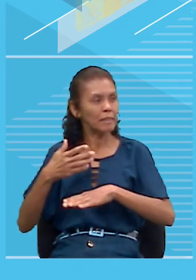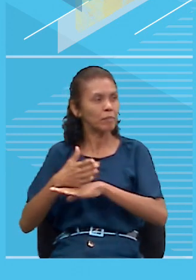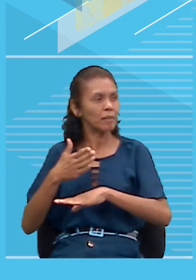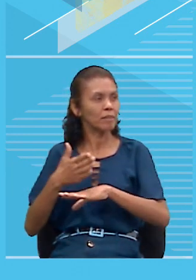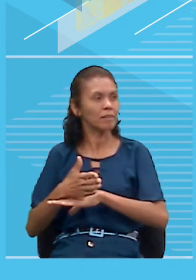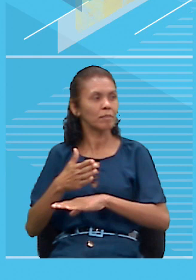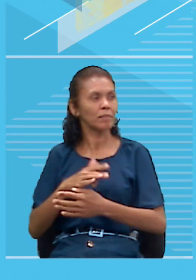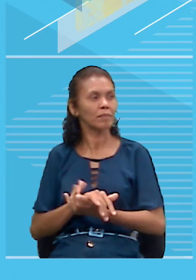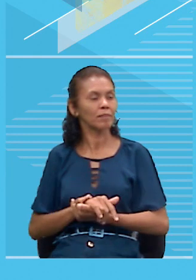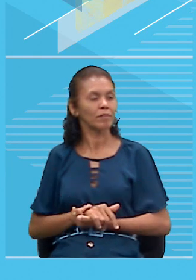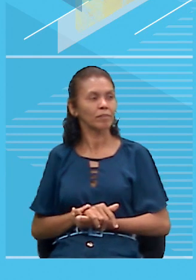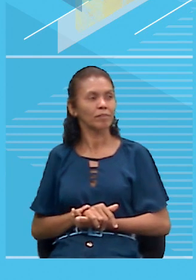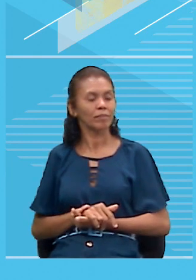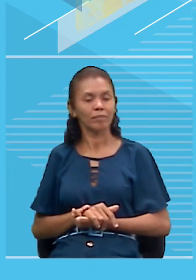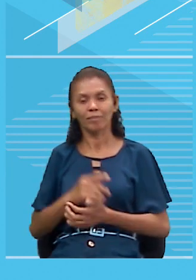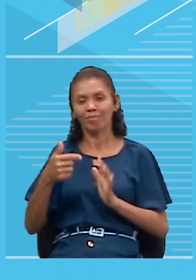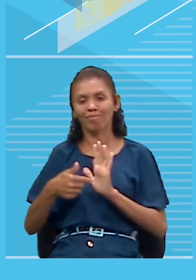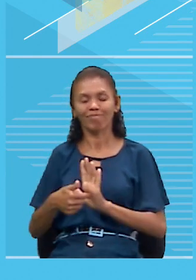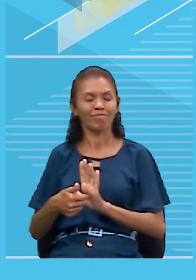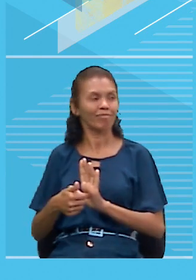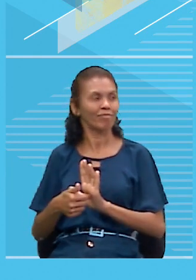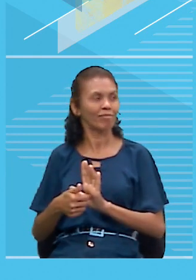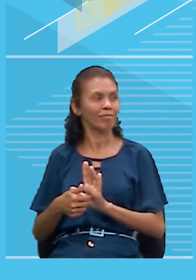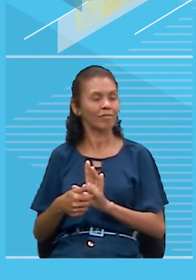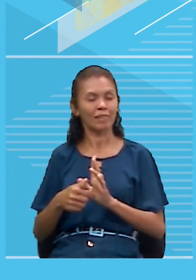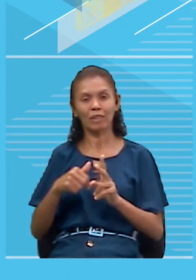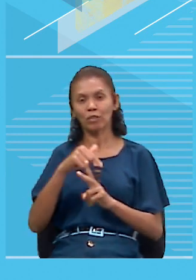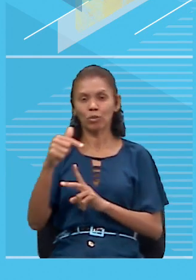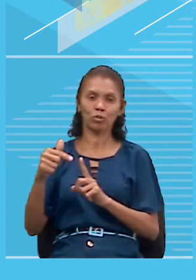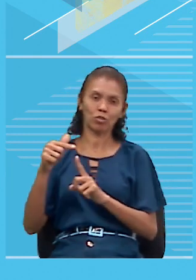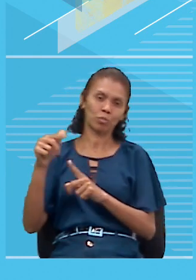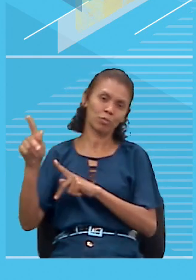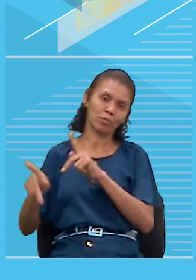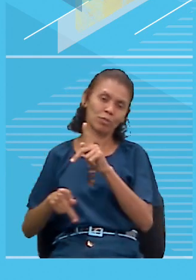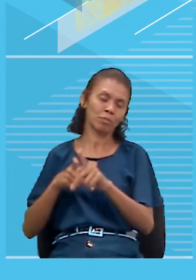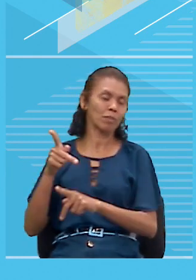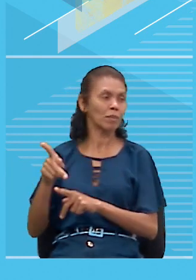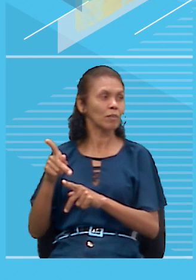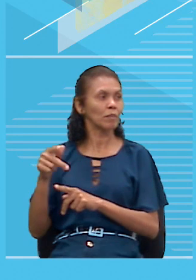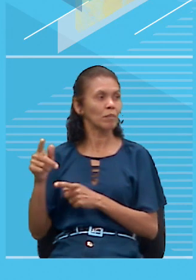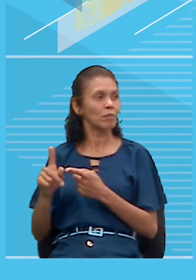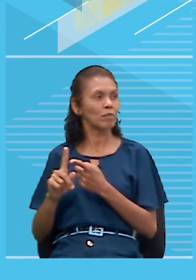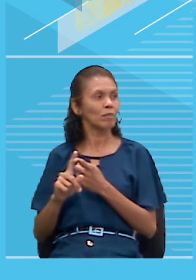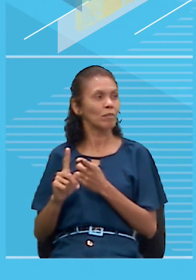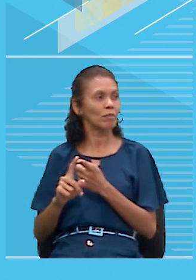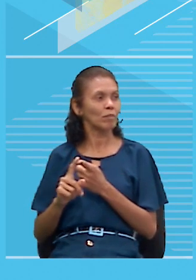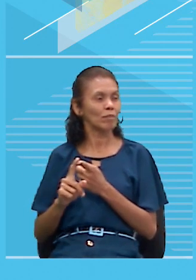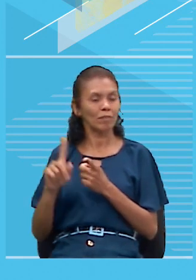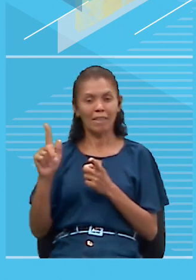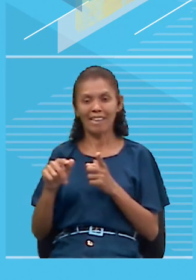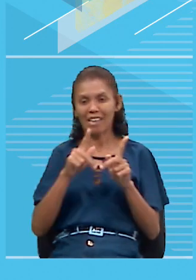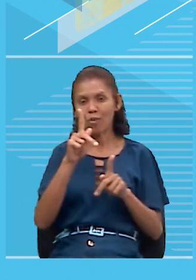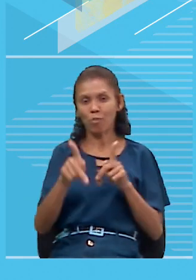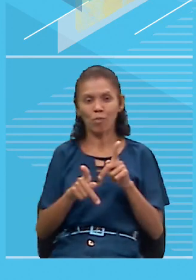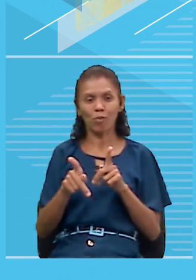participação vou apresentar para vocês galera o povo curdo e o povo básico primeiro quem é o povo gordo é um povo que não